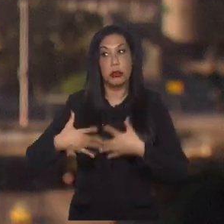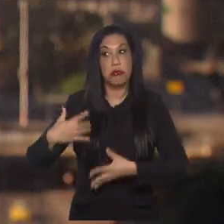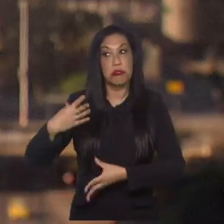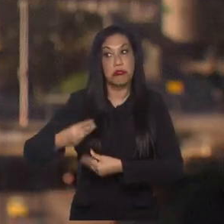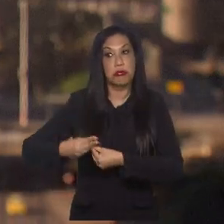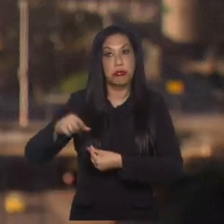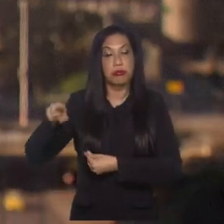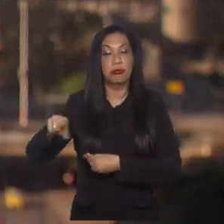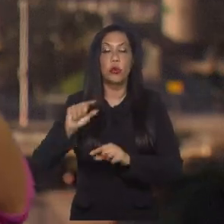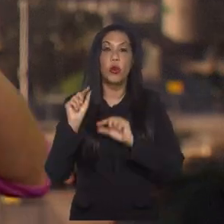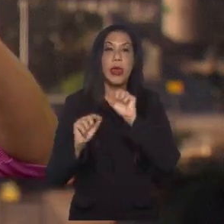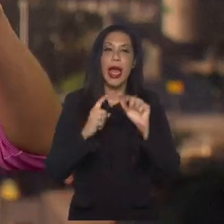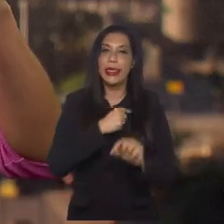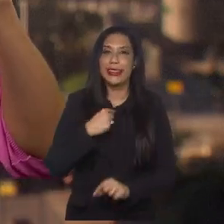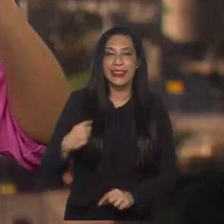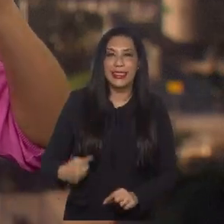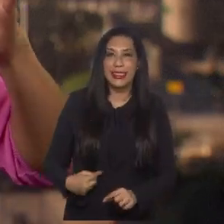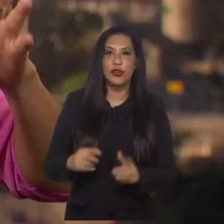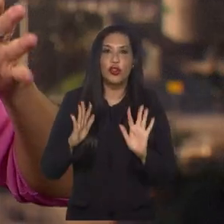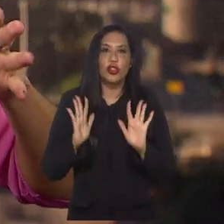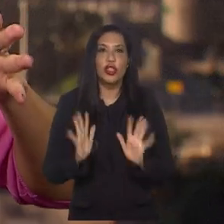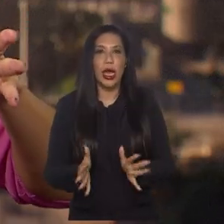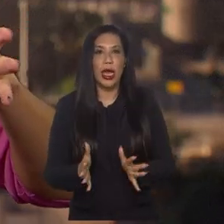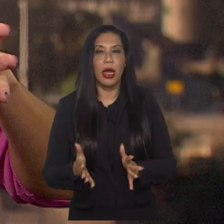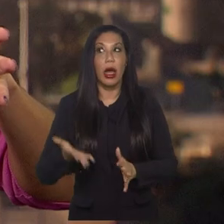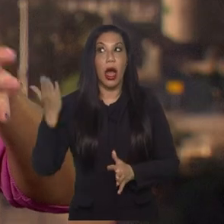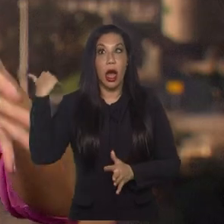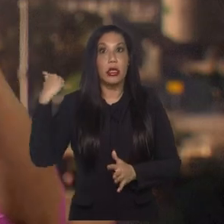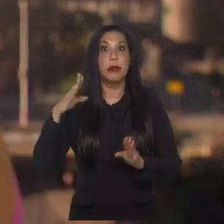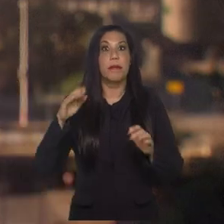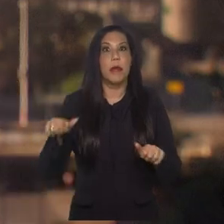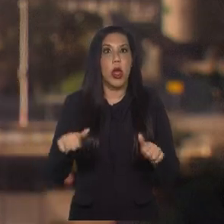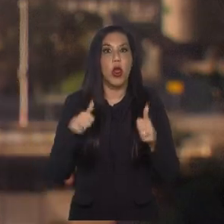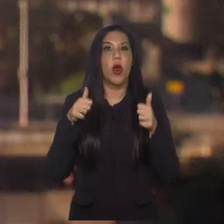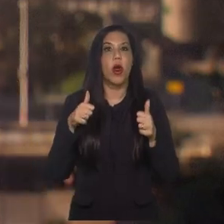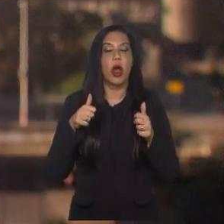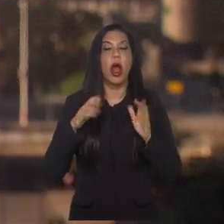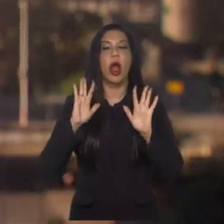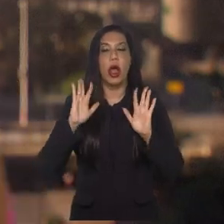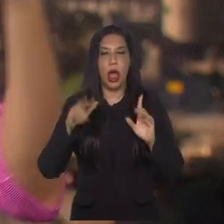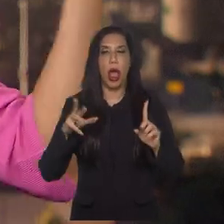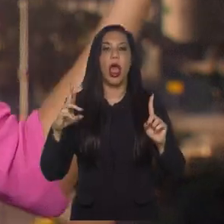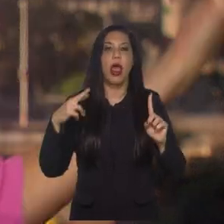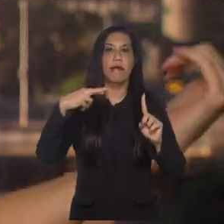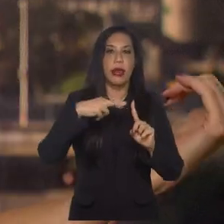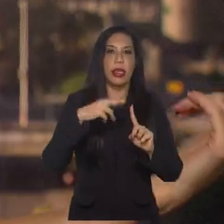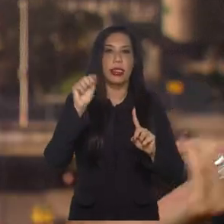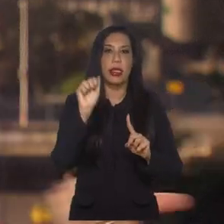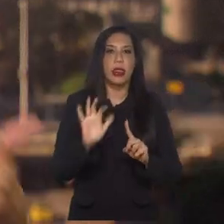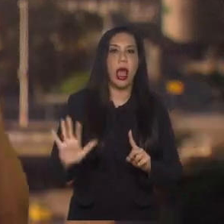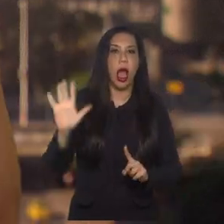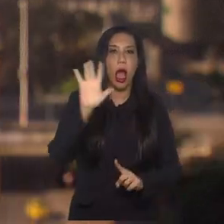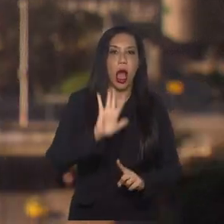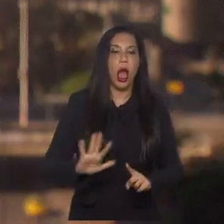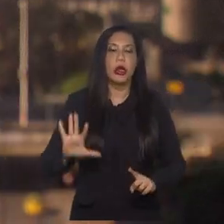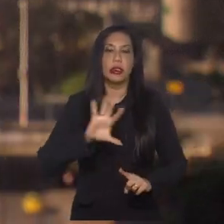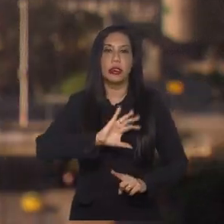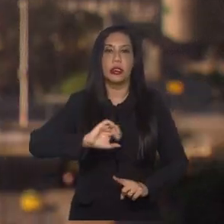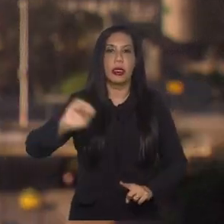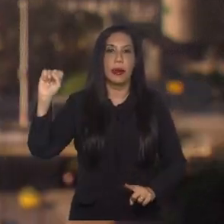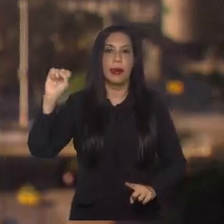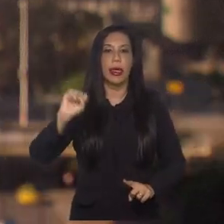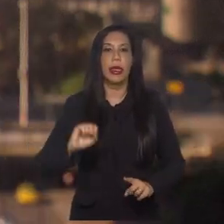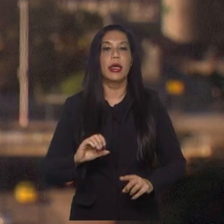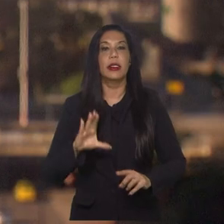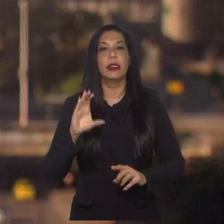melhor, ela já viveu momentos melhores, ela ainda é uma referência na Ásia, atual campeã